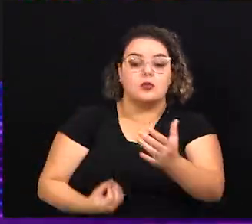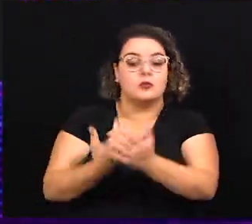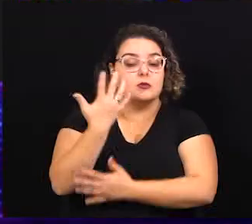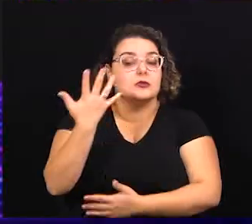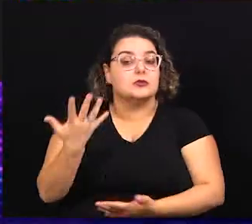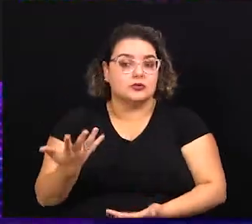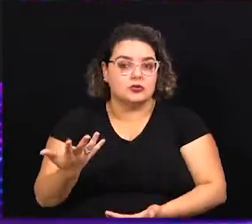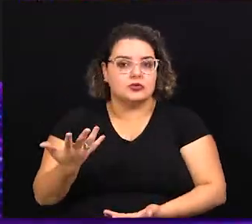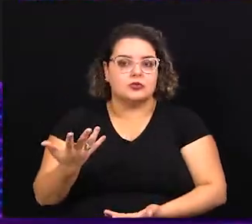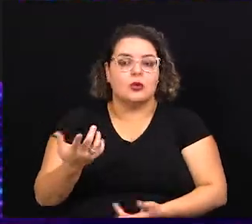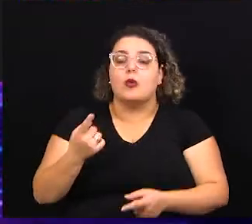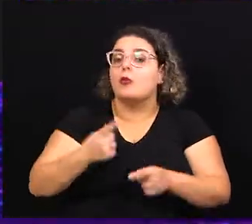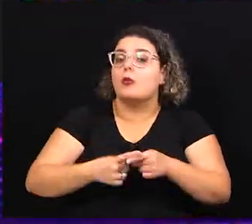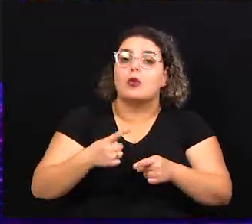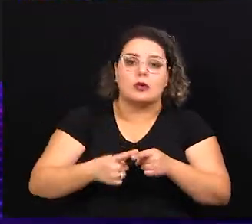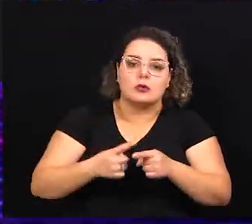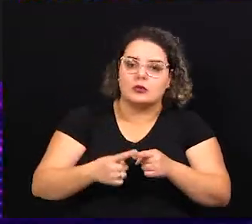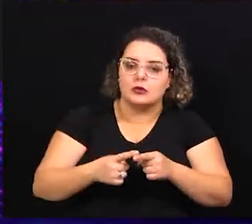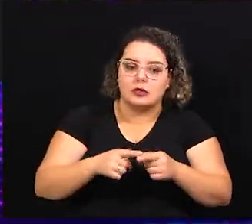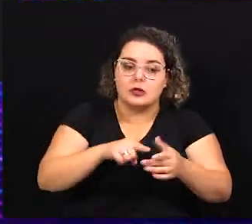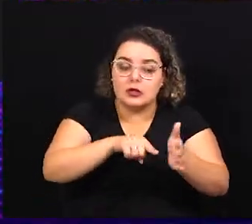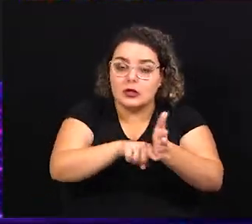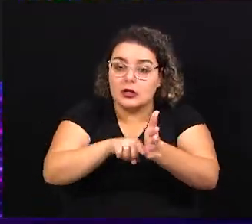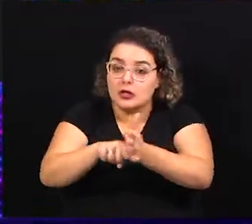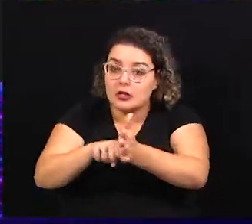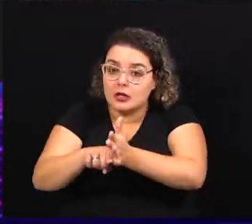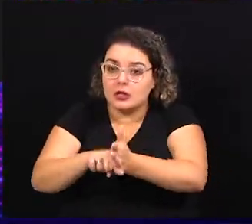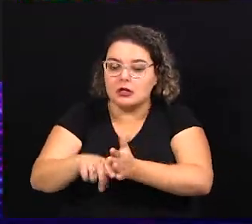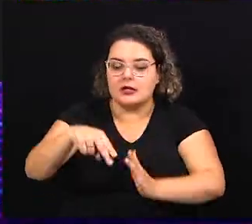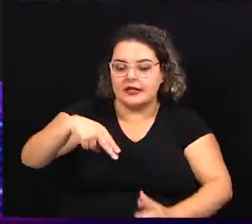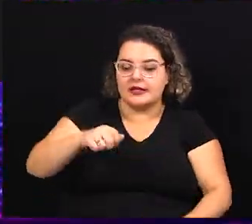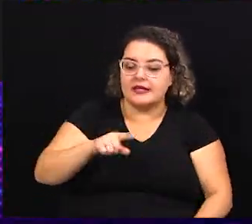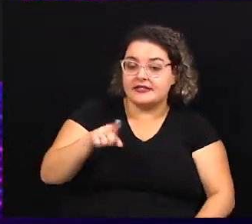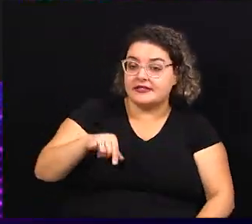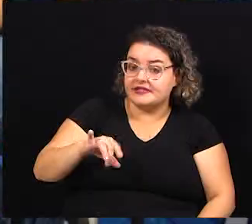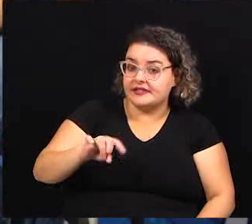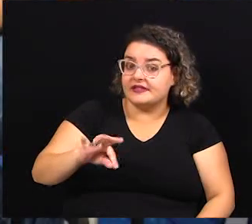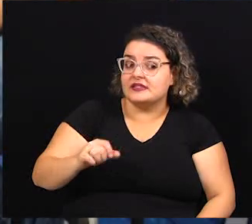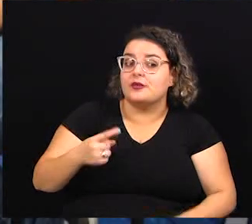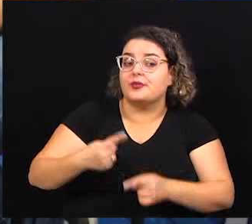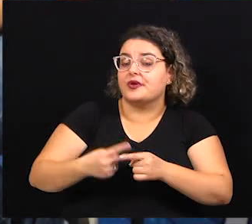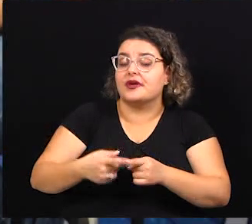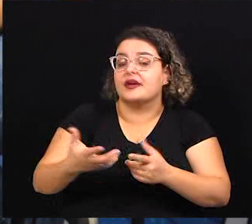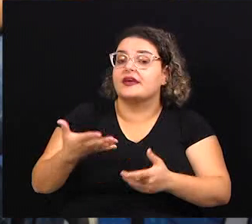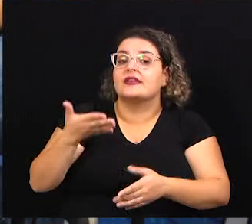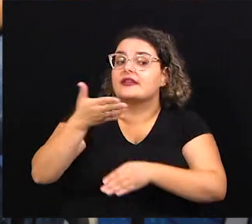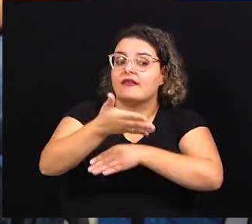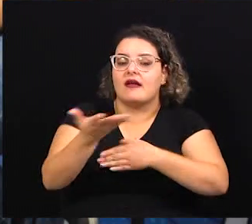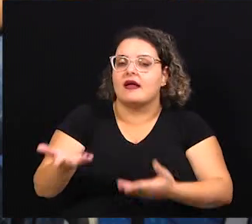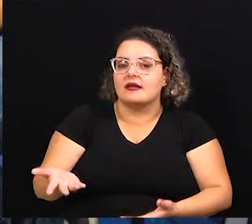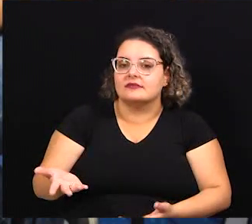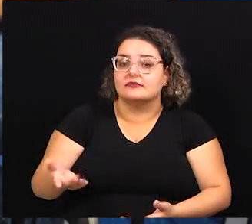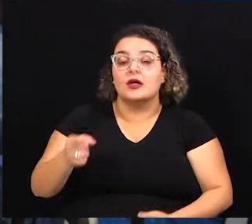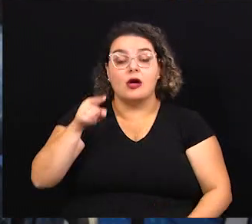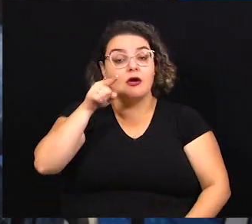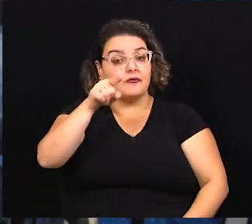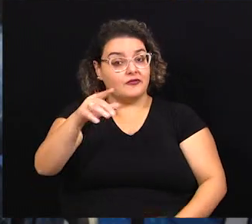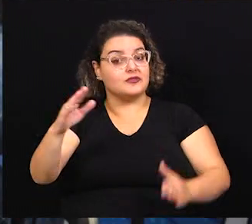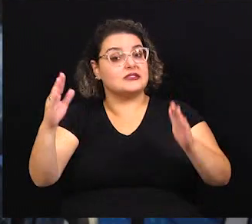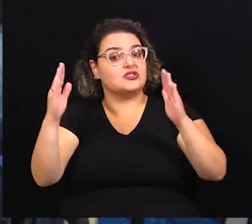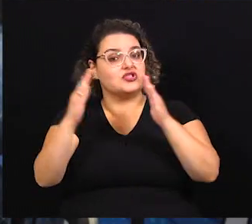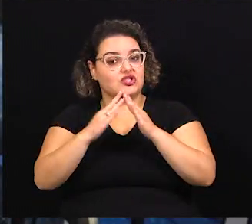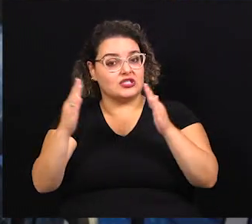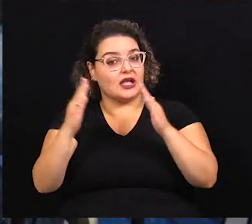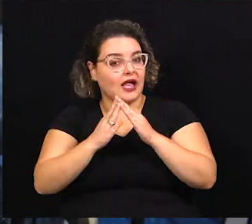sobre a origem, sobre o porquê dessa expedição nazista e por que eu queria ir lá, né? Sensacional. Bom, você